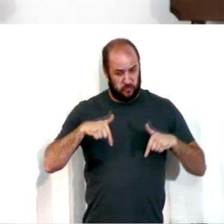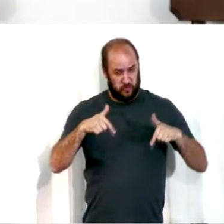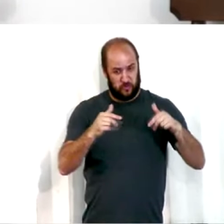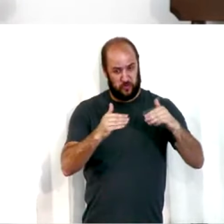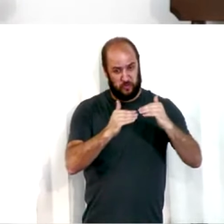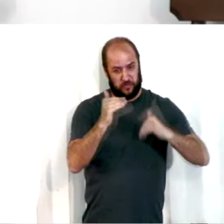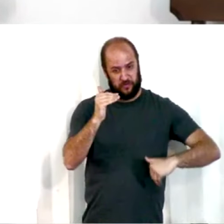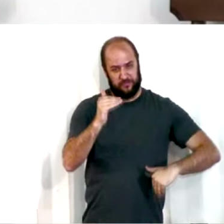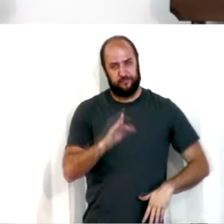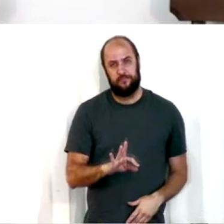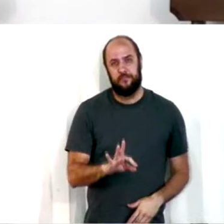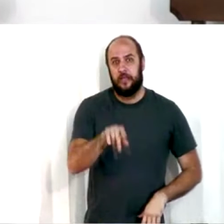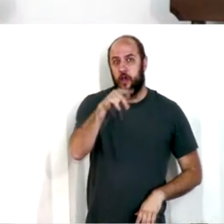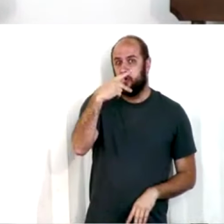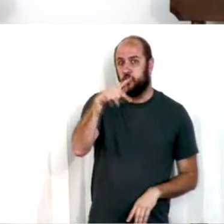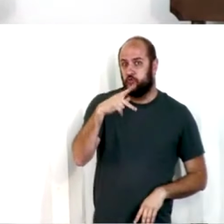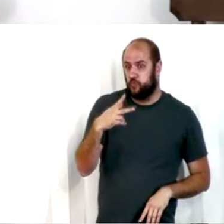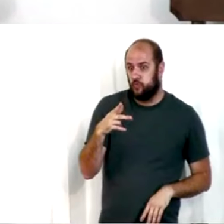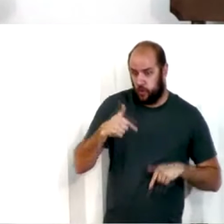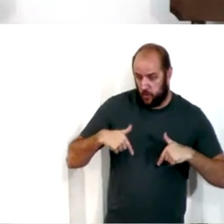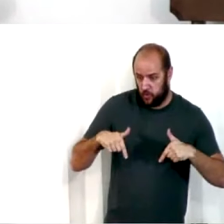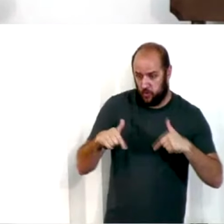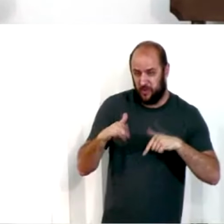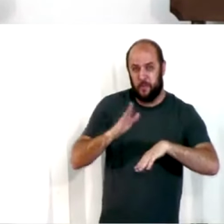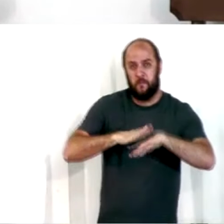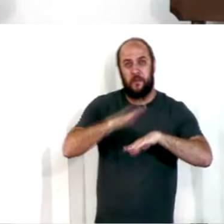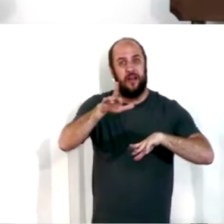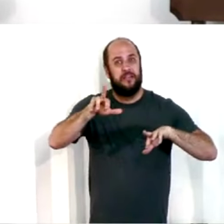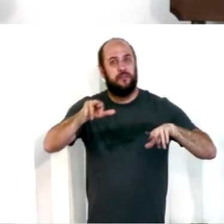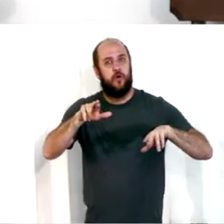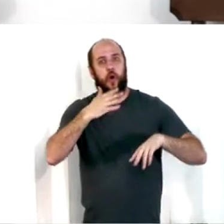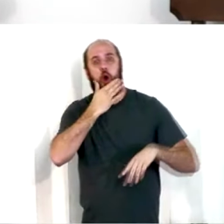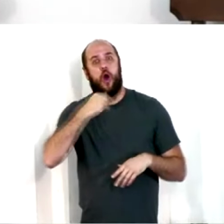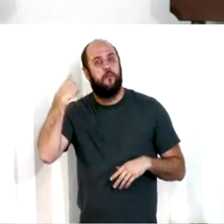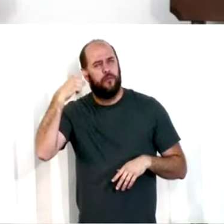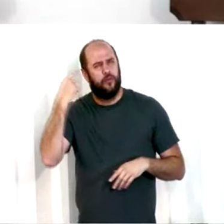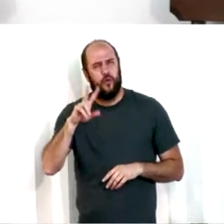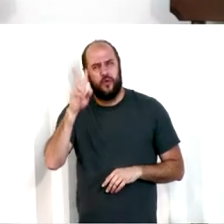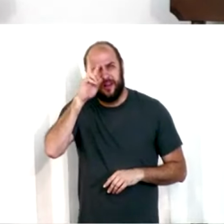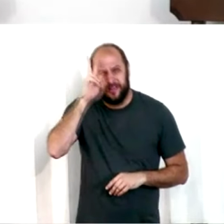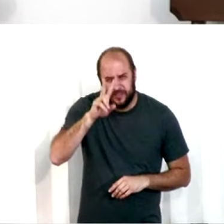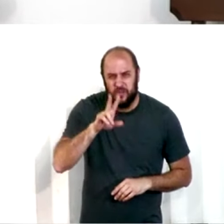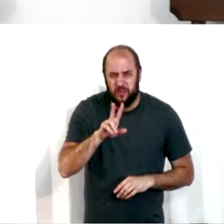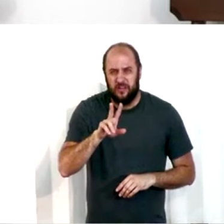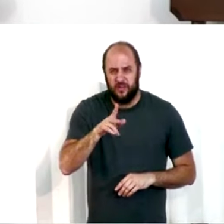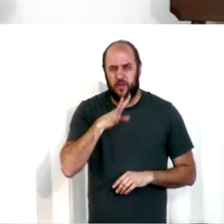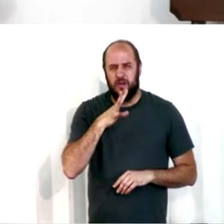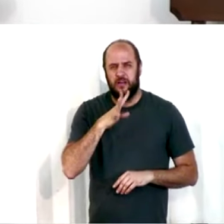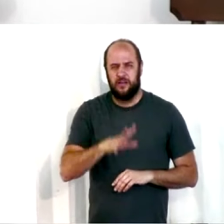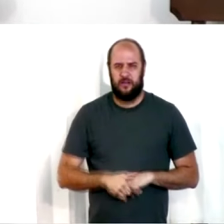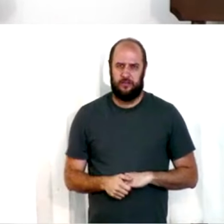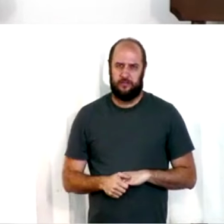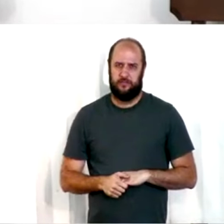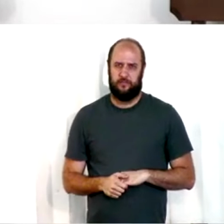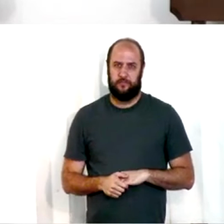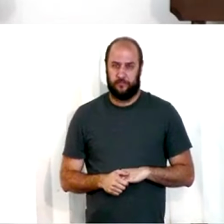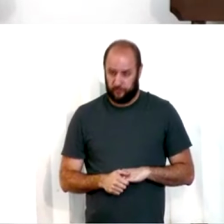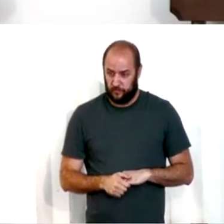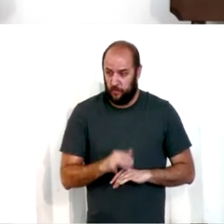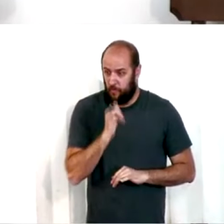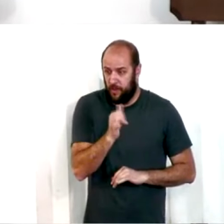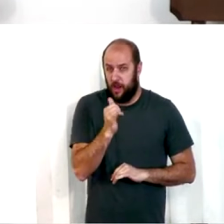louco de Lucas 12. Você conhece a parábola de Cristo. Ele fala que havia